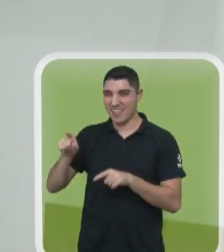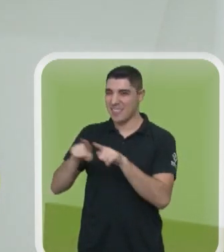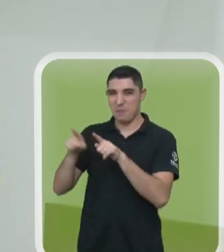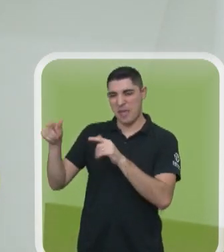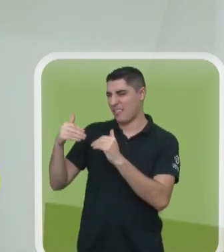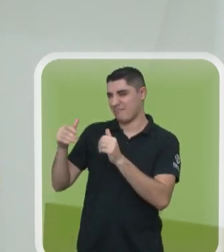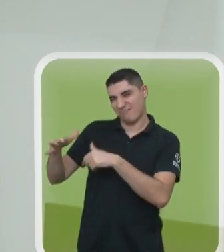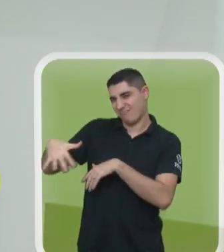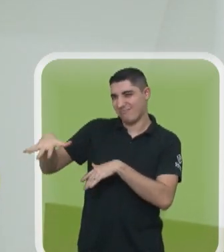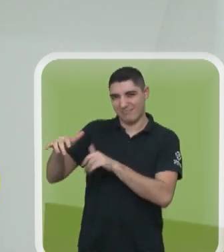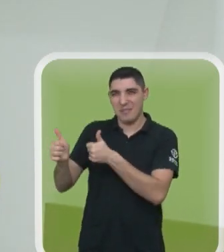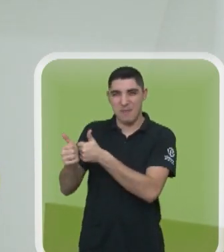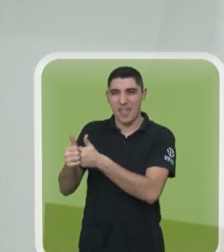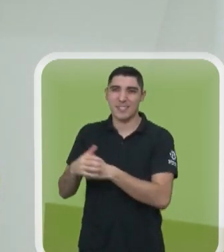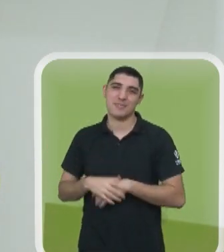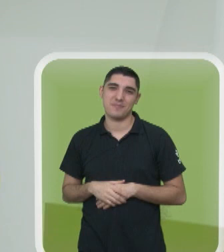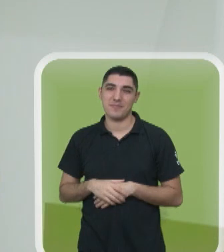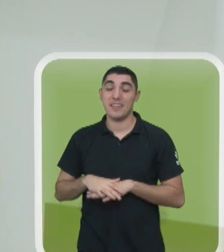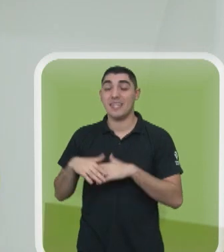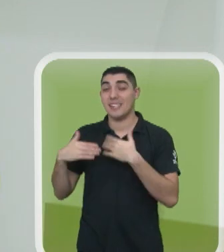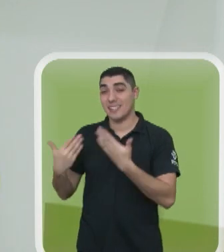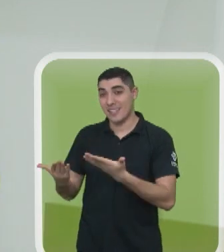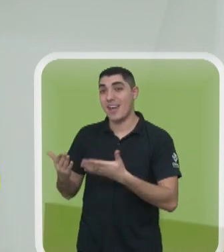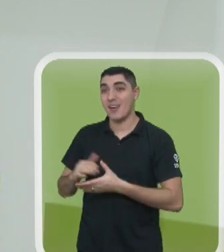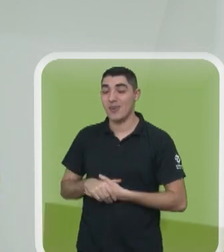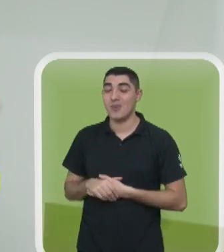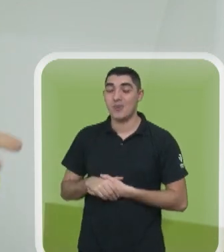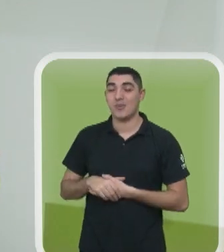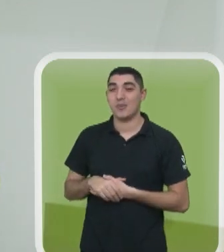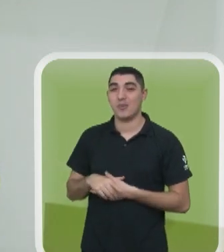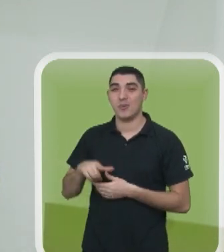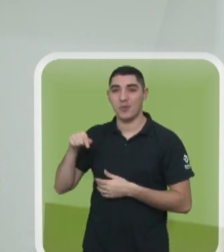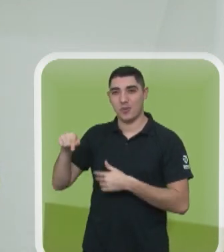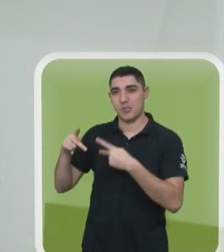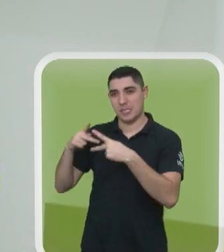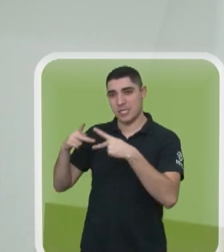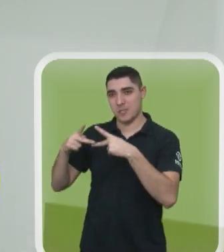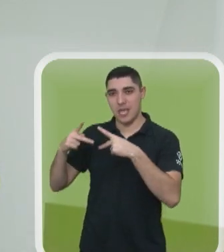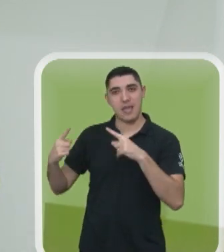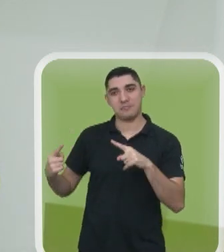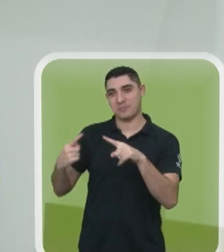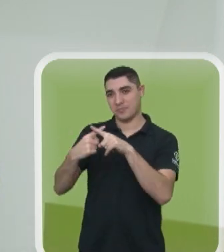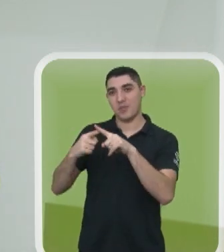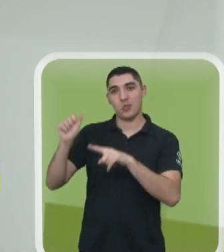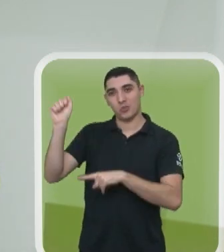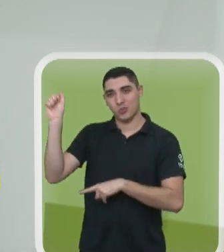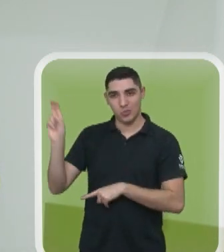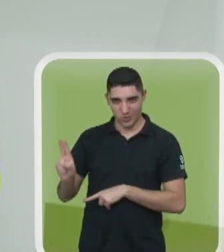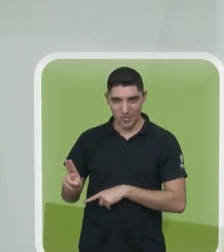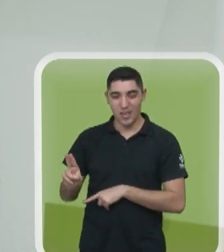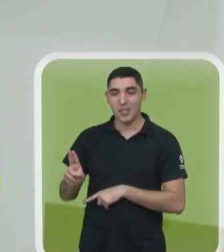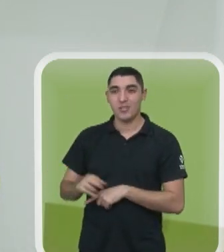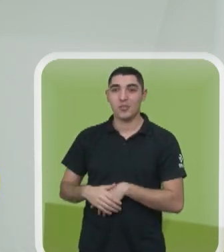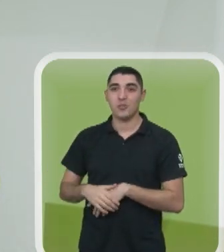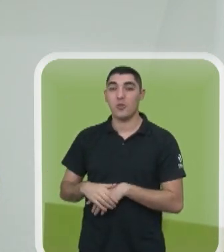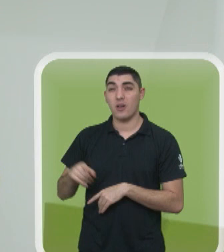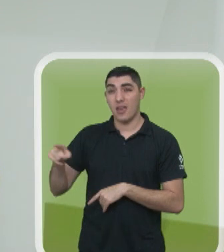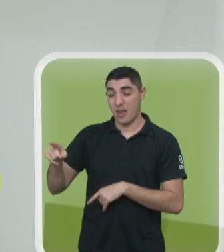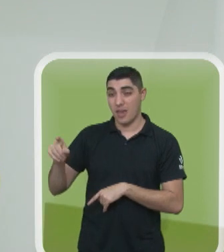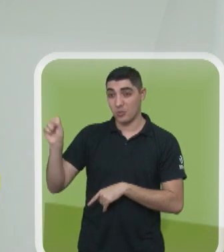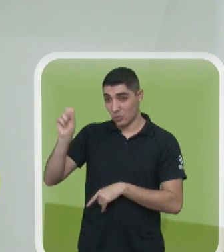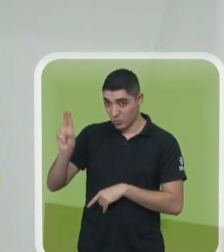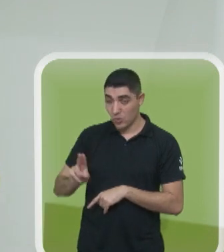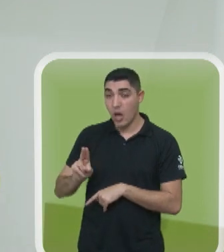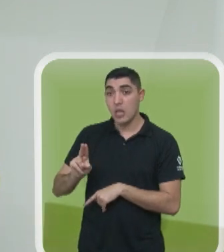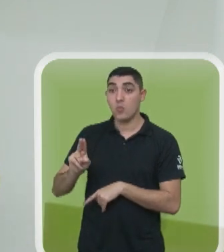ali. Então, o São José pega o Suzano, né? O Suzano é um adversário... No vôlei já